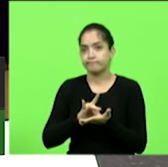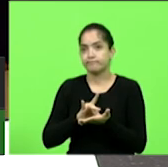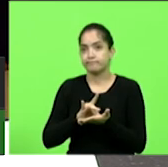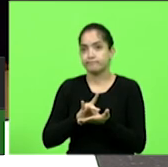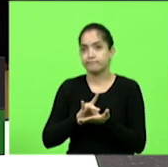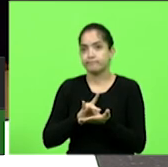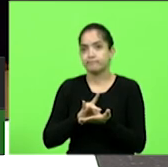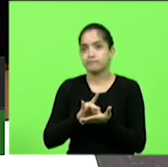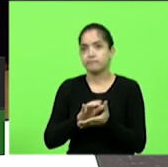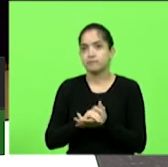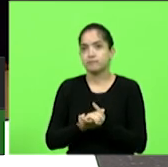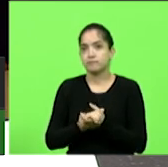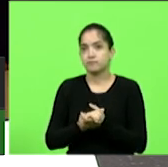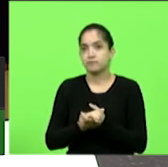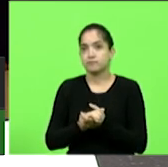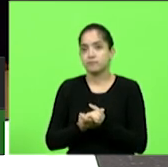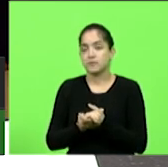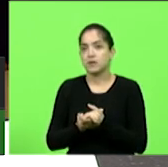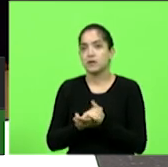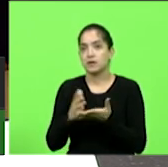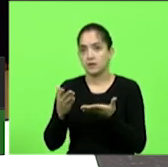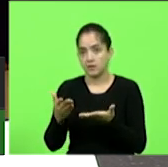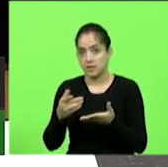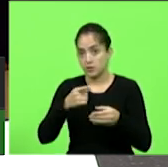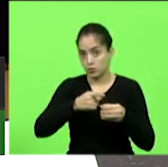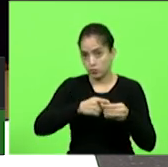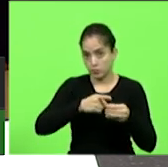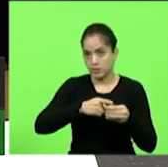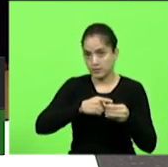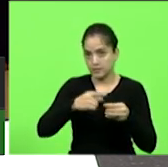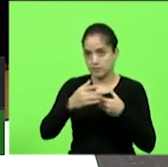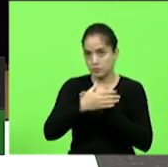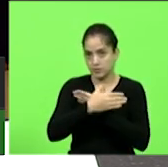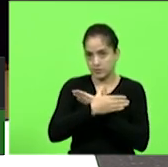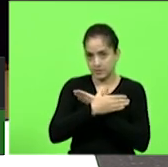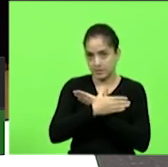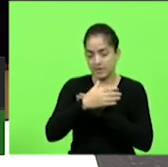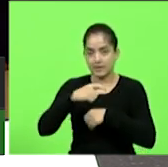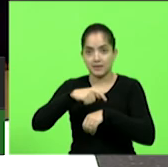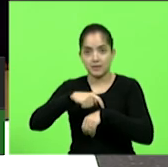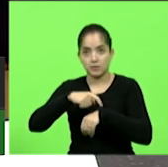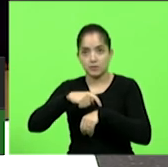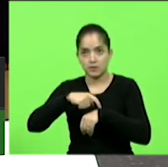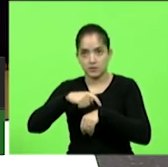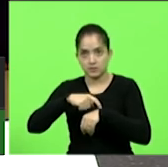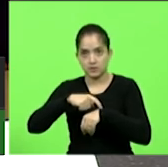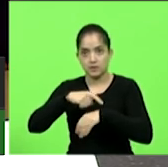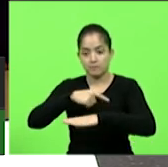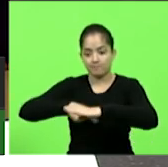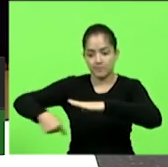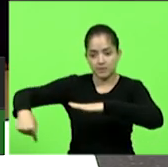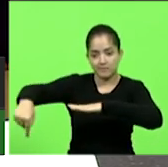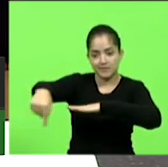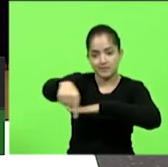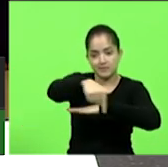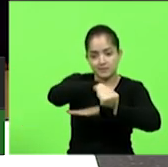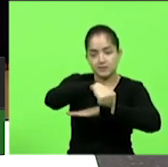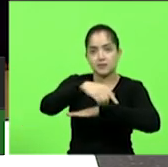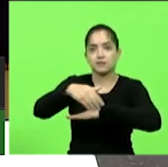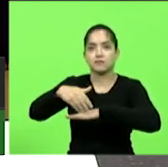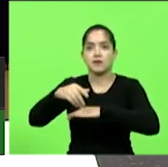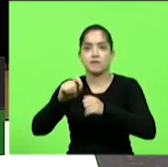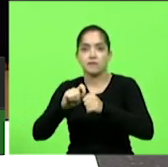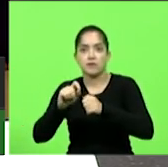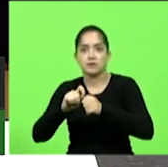eu fui o porta-voz do município de Seara, naquele momento, para fazer o contorno. Então, eu